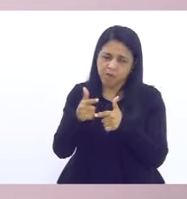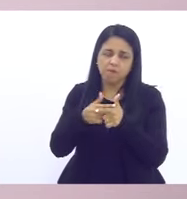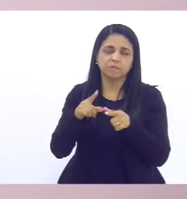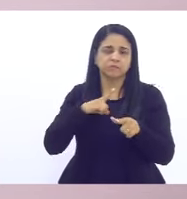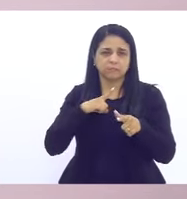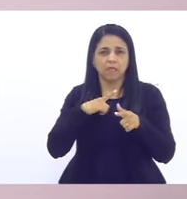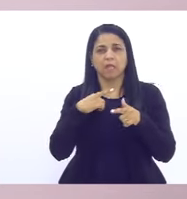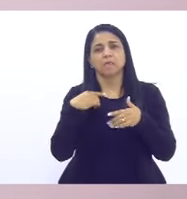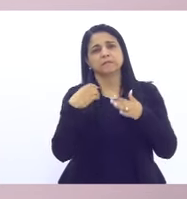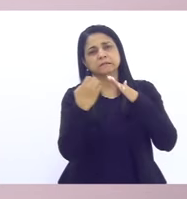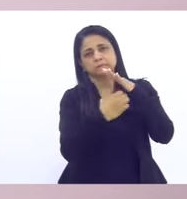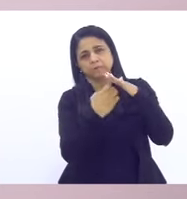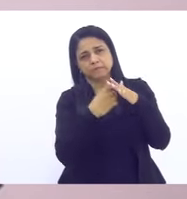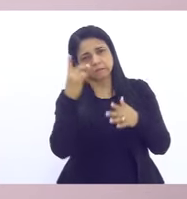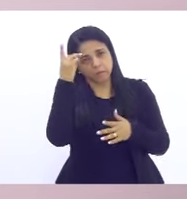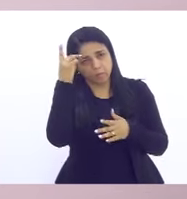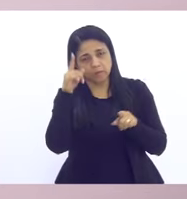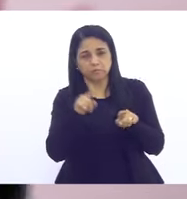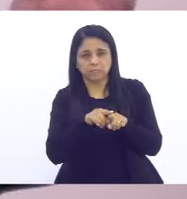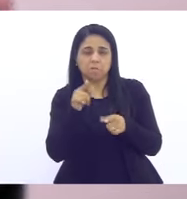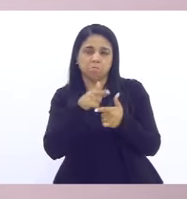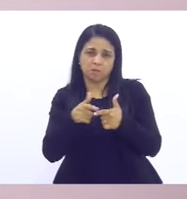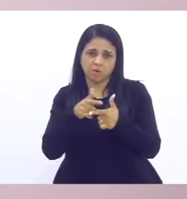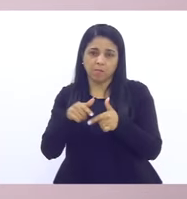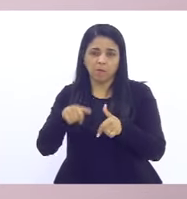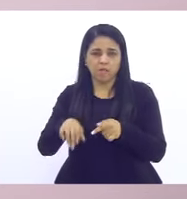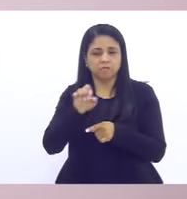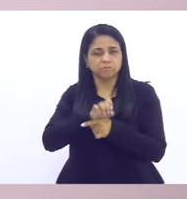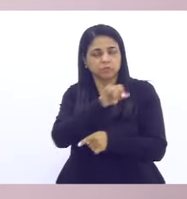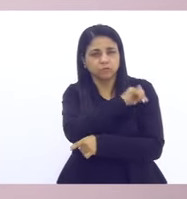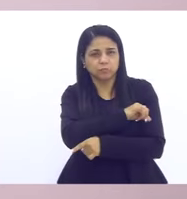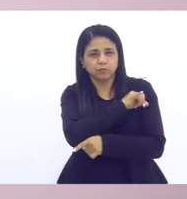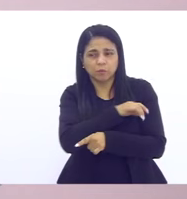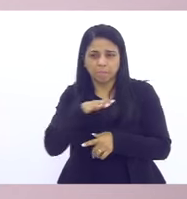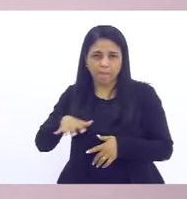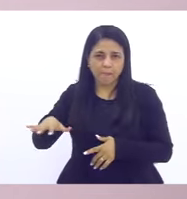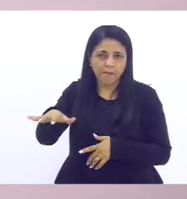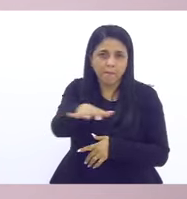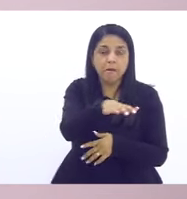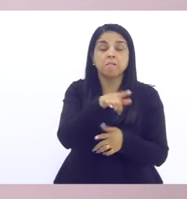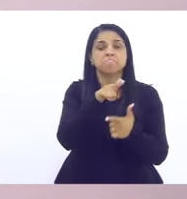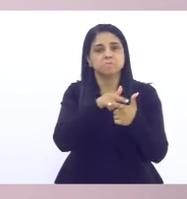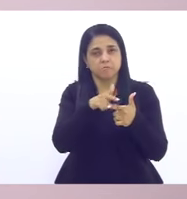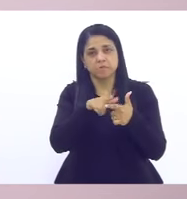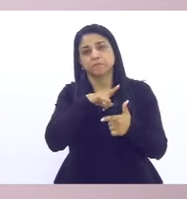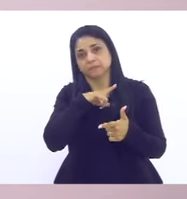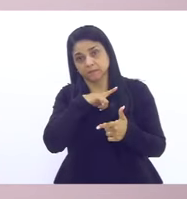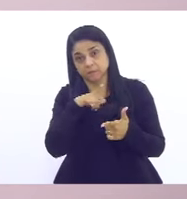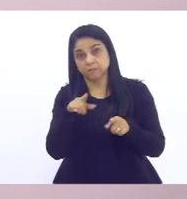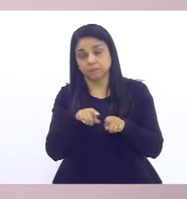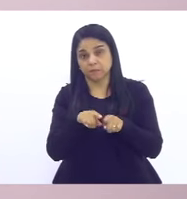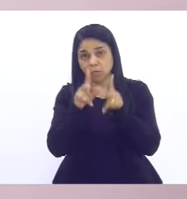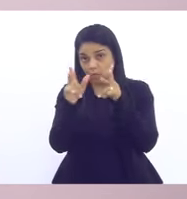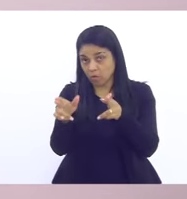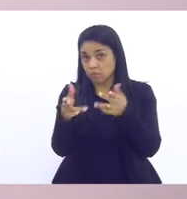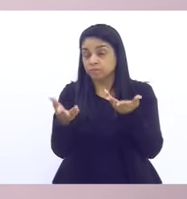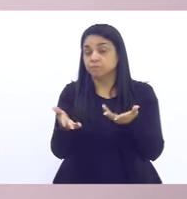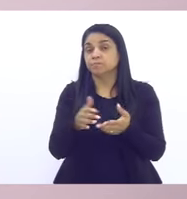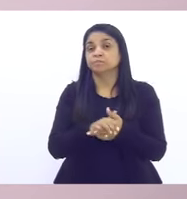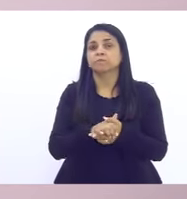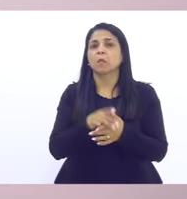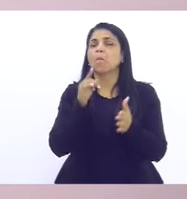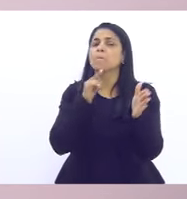opera em São Paulo, enfrenta muitos problemas, aqui no Rio, em toda a extensão territorial onde ela opera, está enfrentando problemas. Eu queria, então, deixar